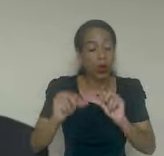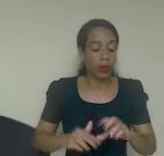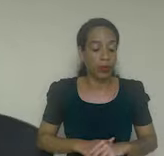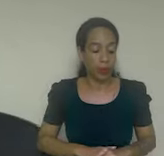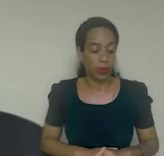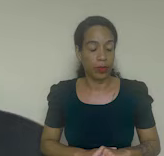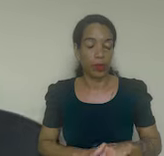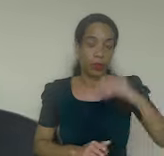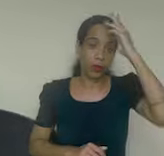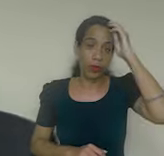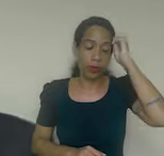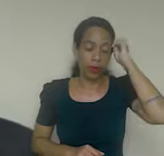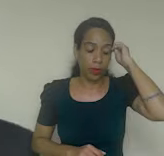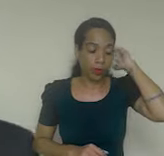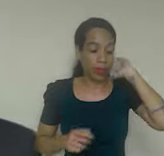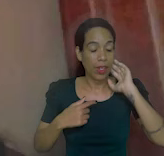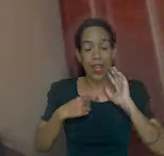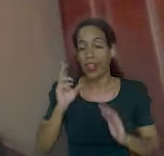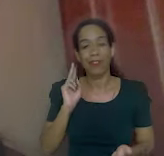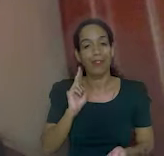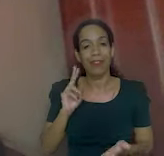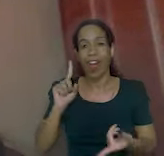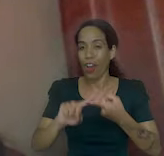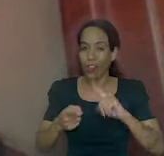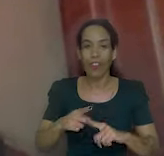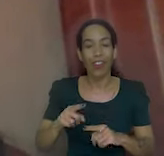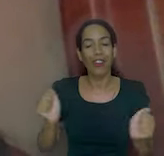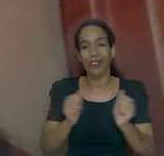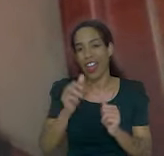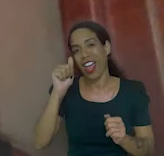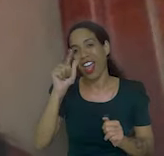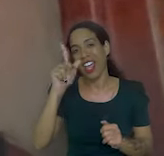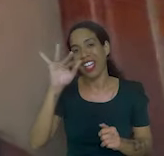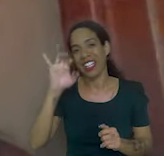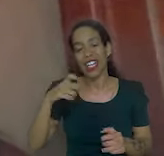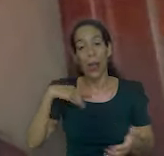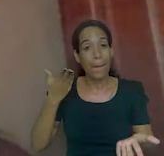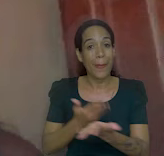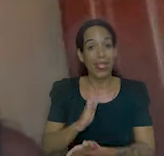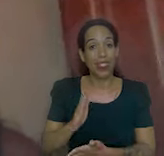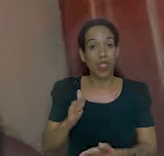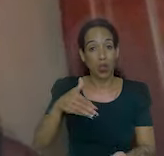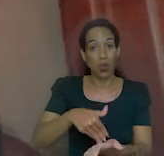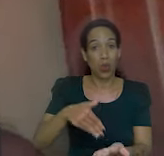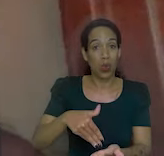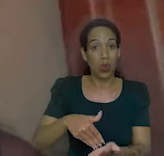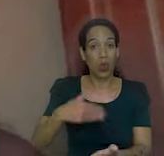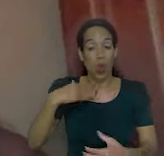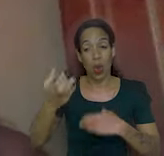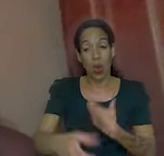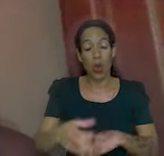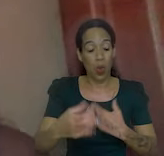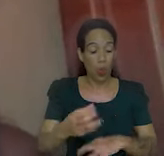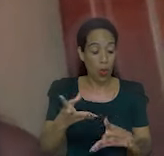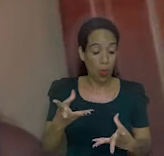Fale, Bianca. Eu concordo 100% com a Aline, até porque como eu passei no último unificado, o meu concurso